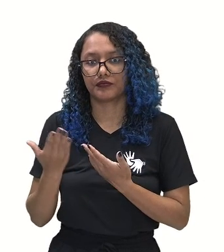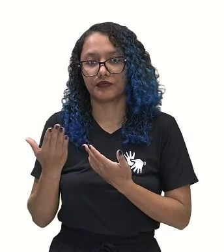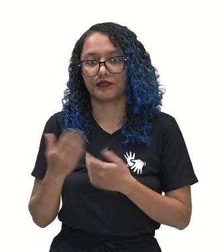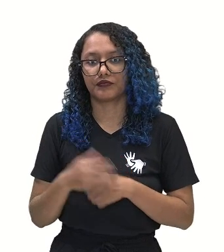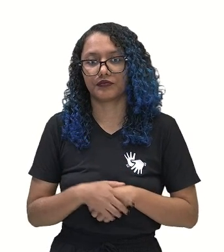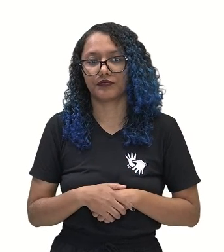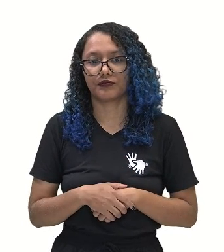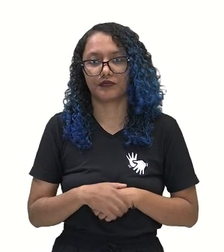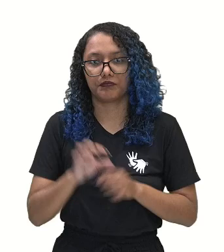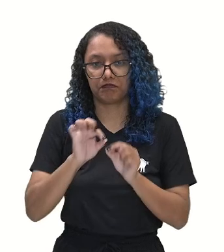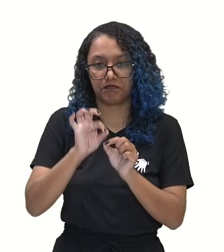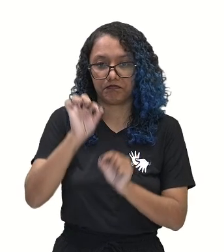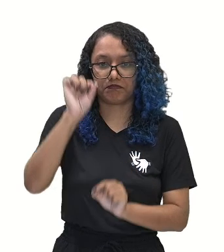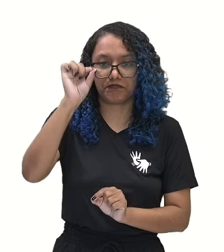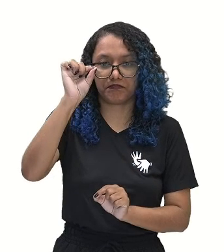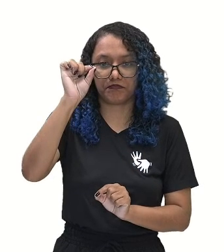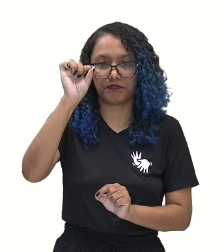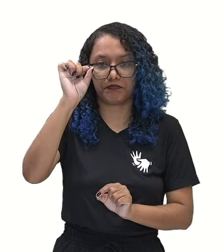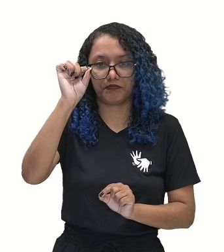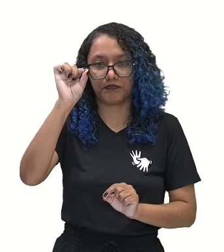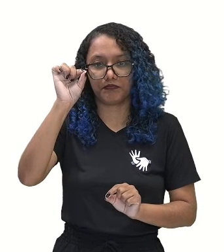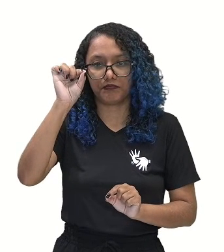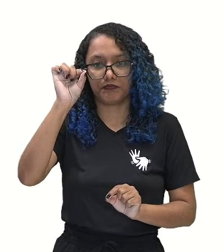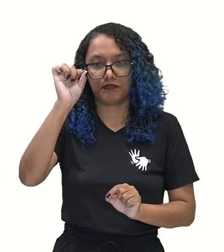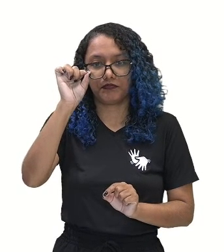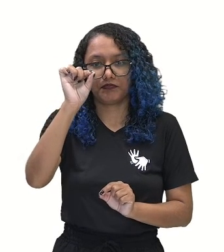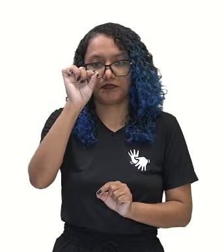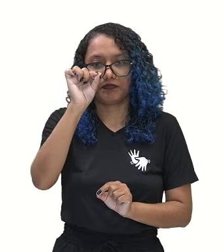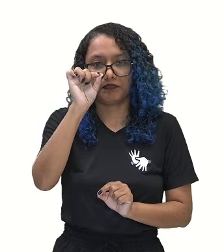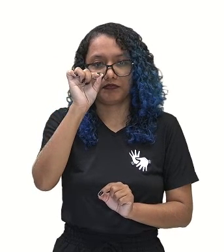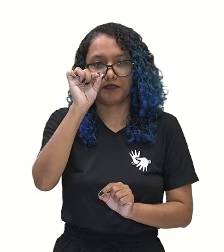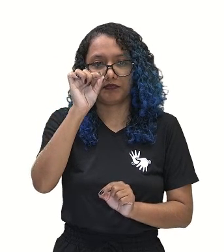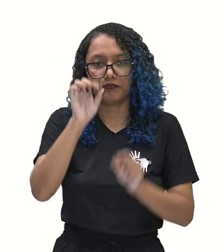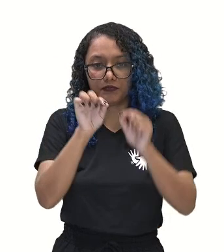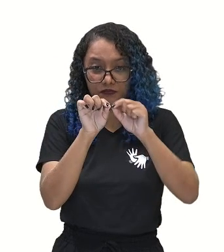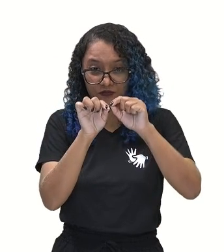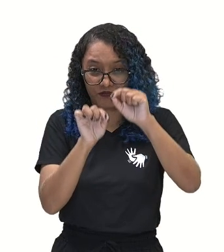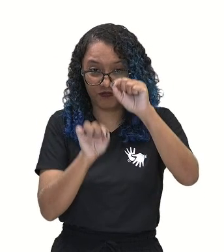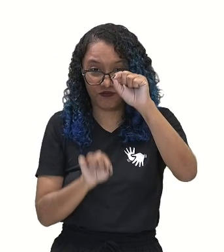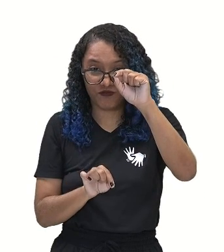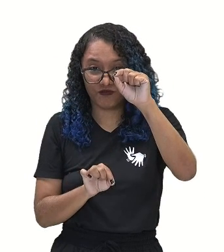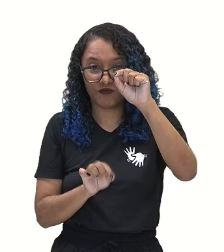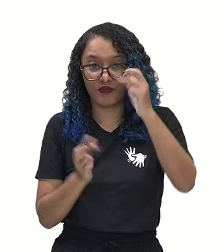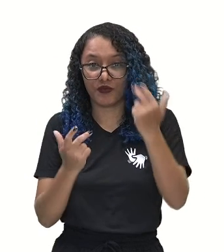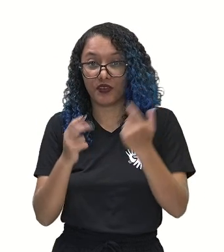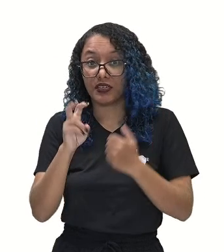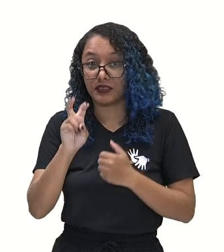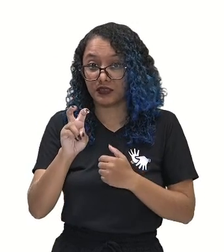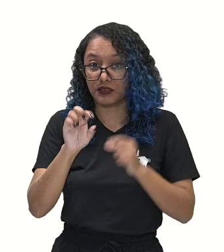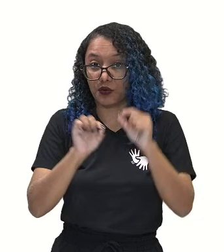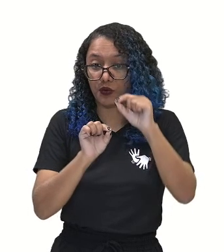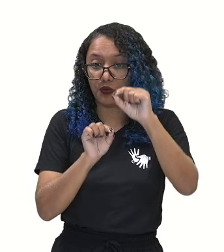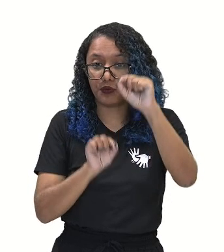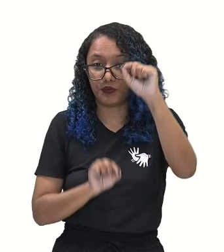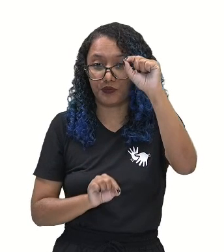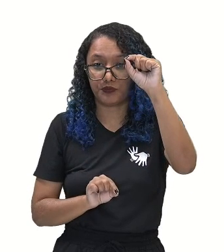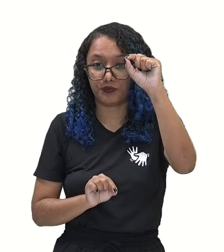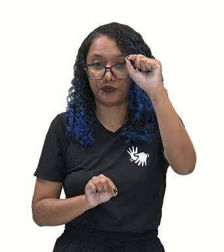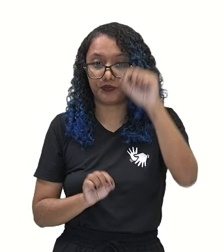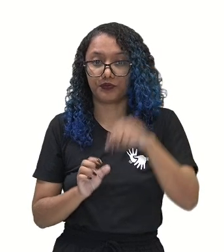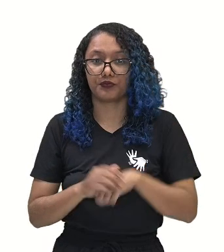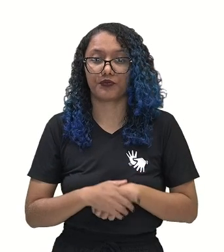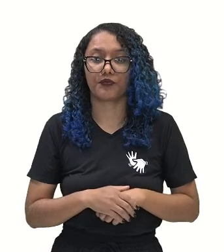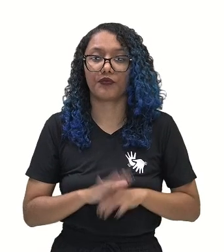vale 5, ok? Agora, vamos em relação aqui a x. Por que que eu